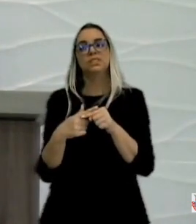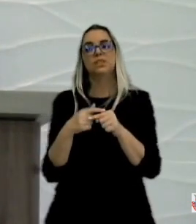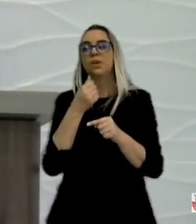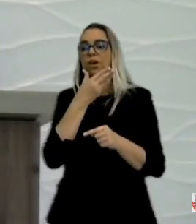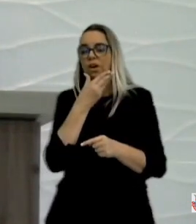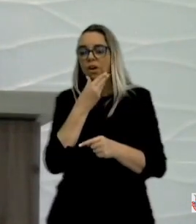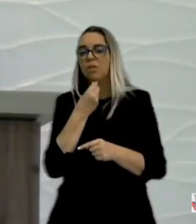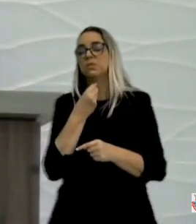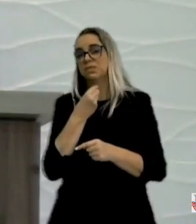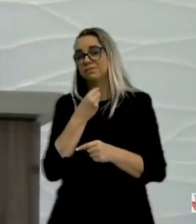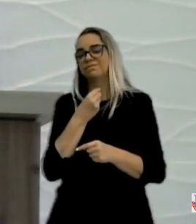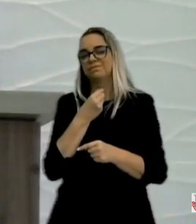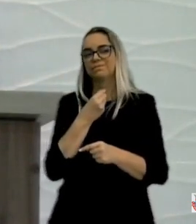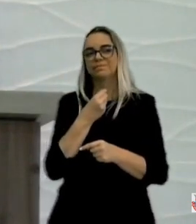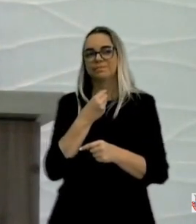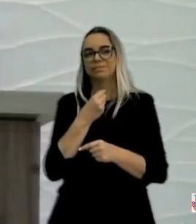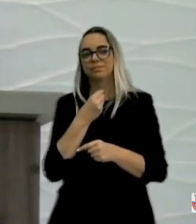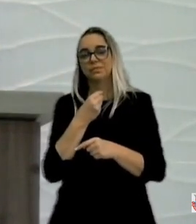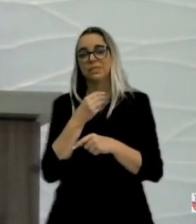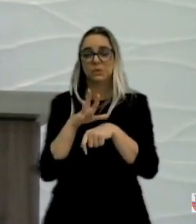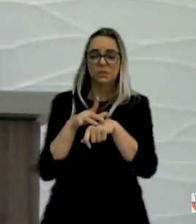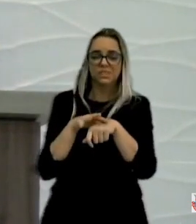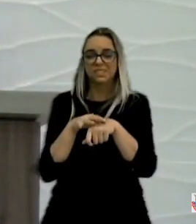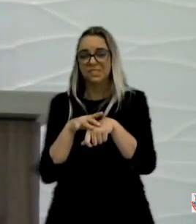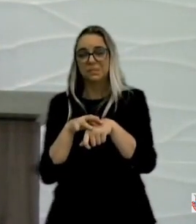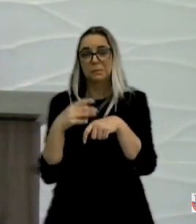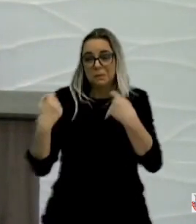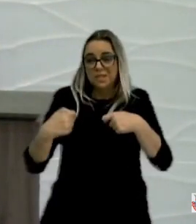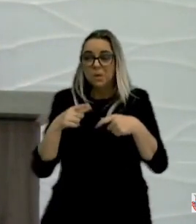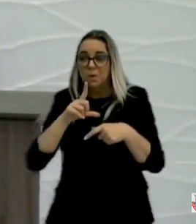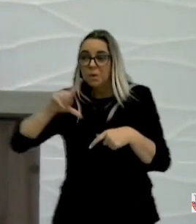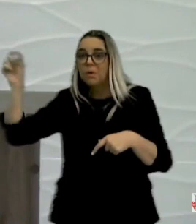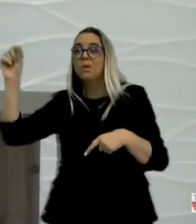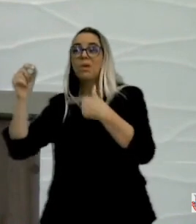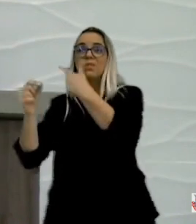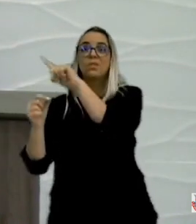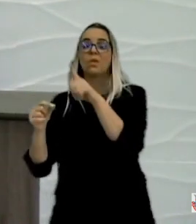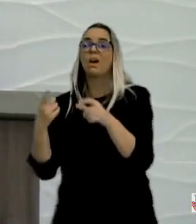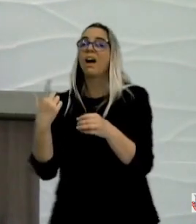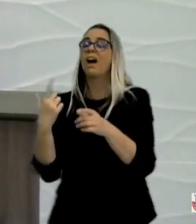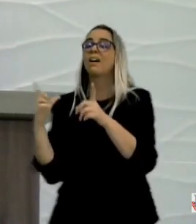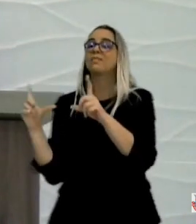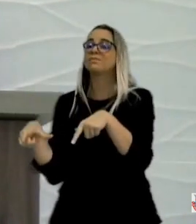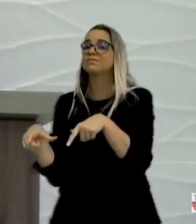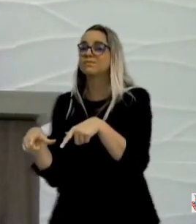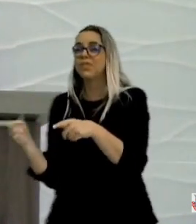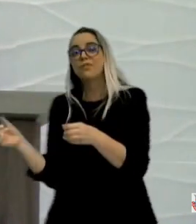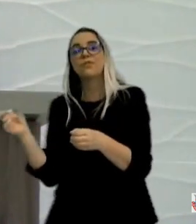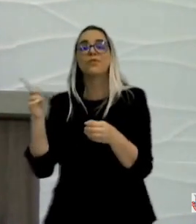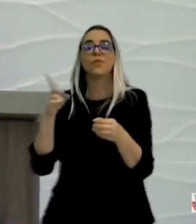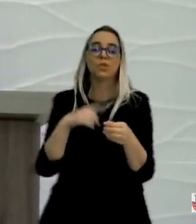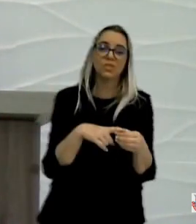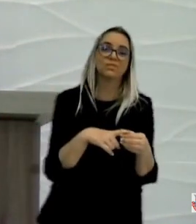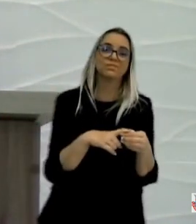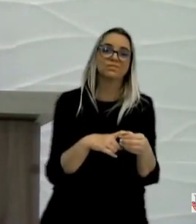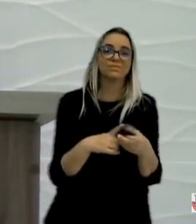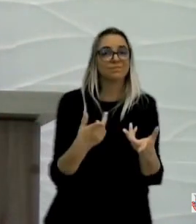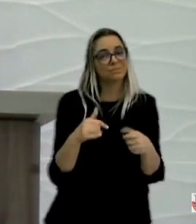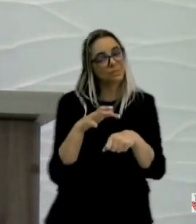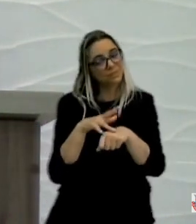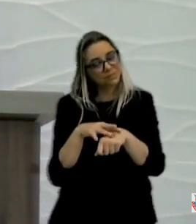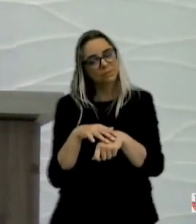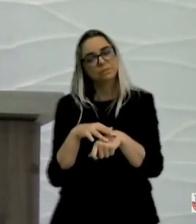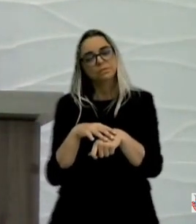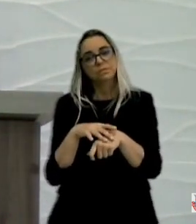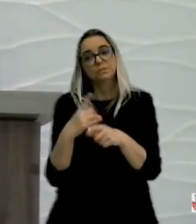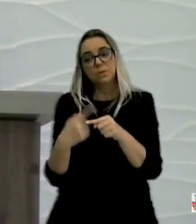semana, com caráter até de urgência de uma cirurgia, e quando chegou lá, colocaram ele de volta e disse que, infelizmente, o Estado não está